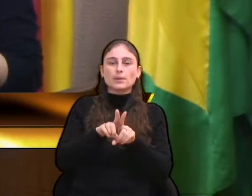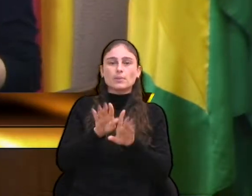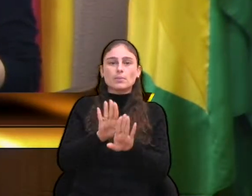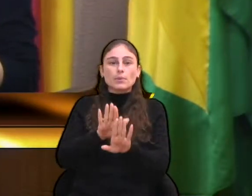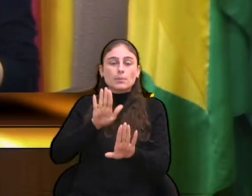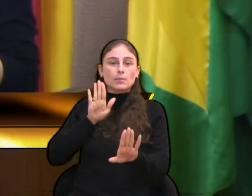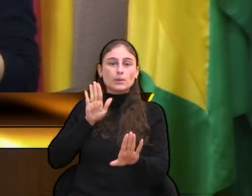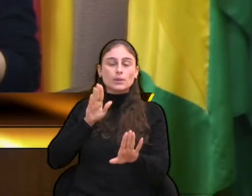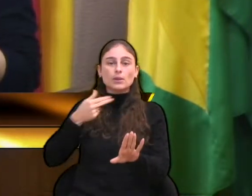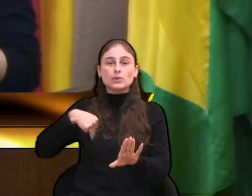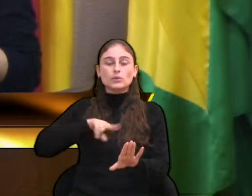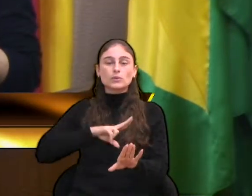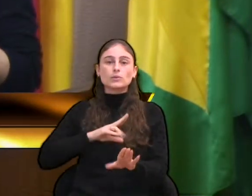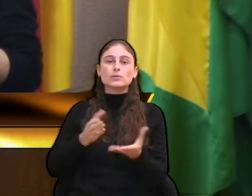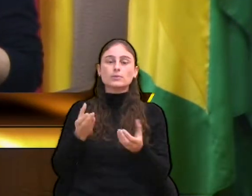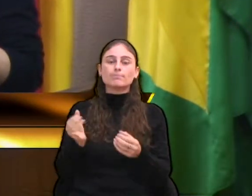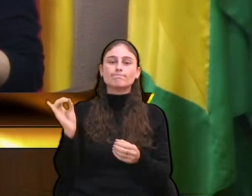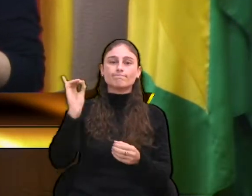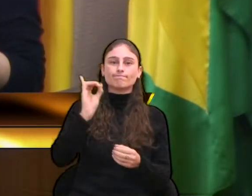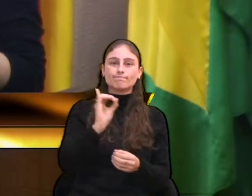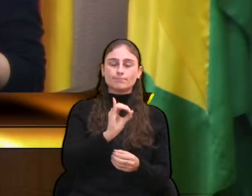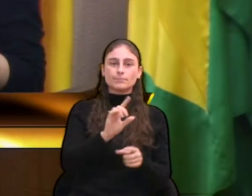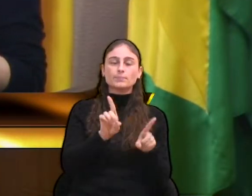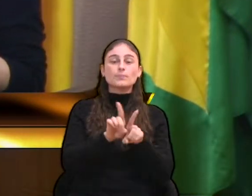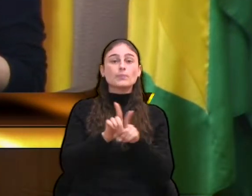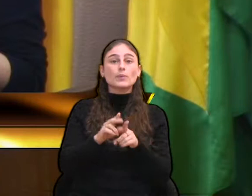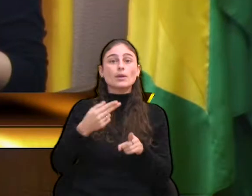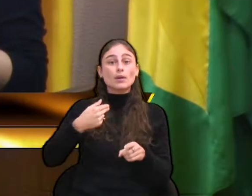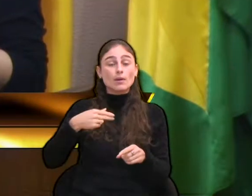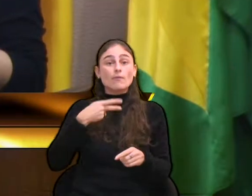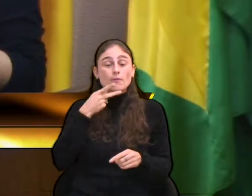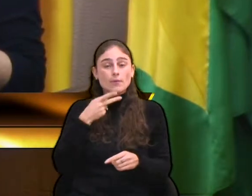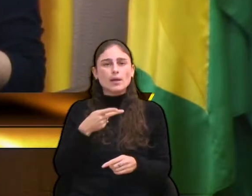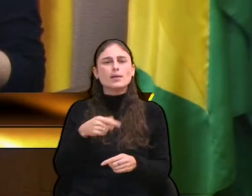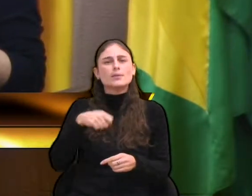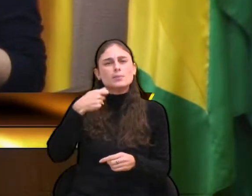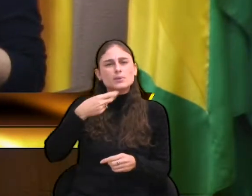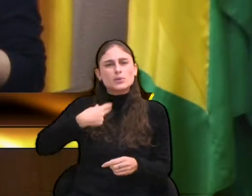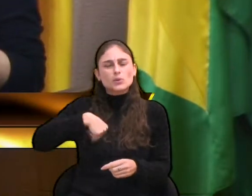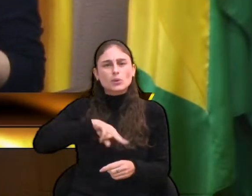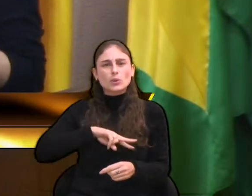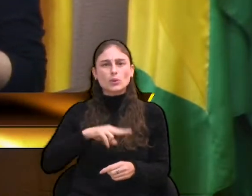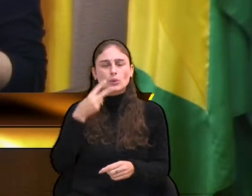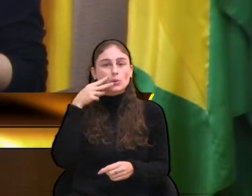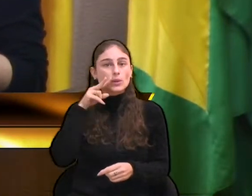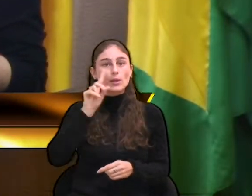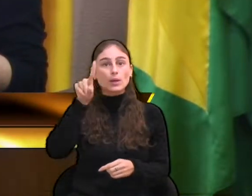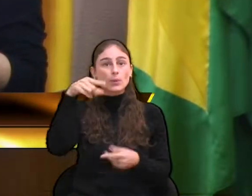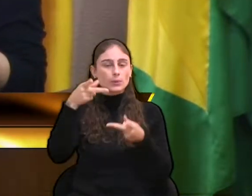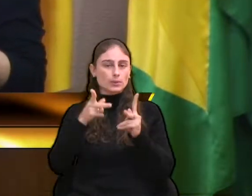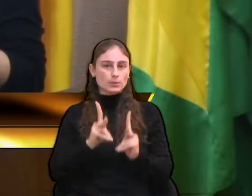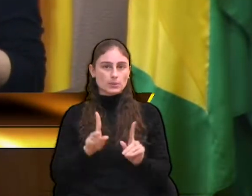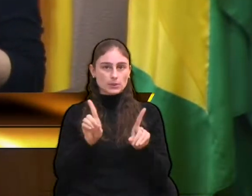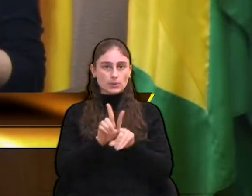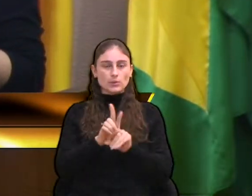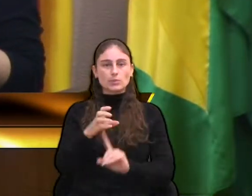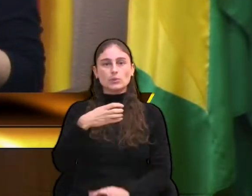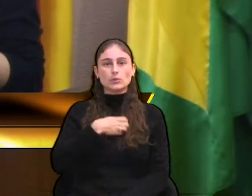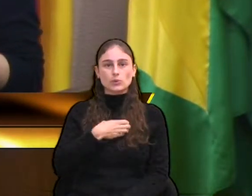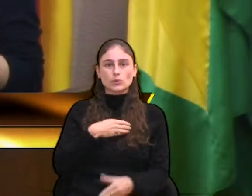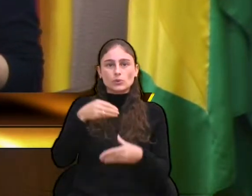trás quando se decidiu partir, mas fala da necessidade de olharmos para o outro de forma